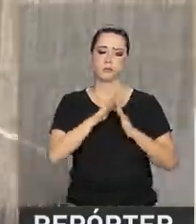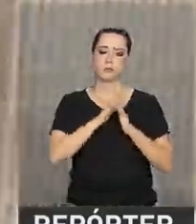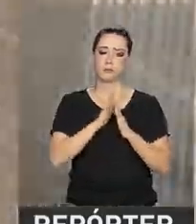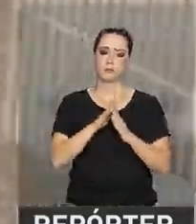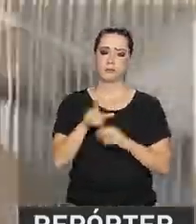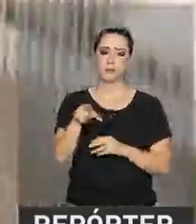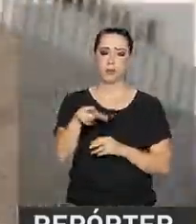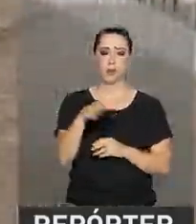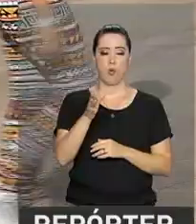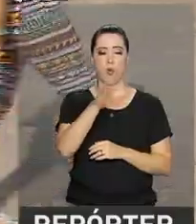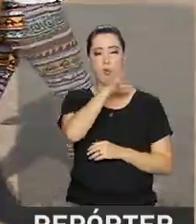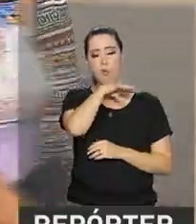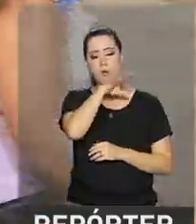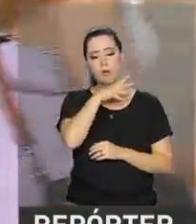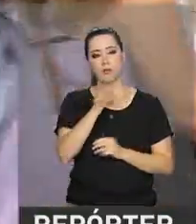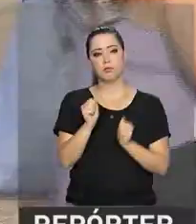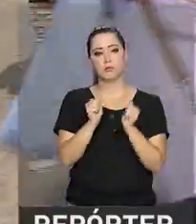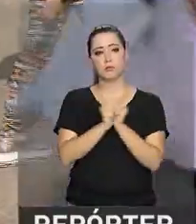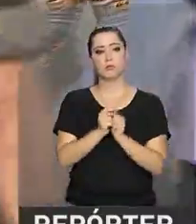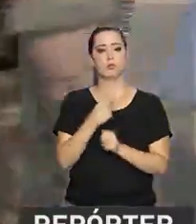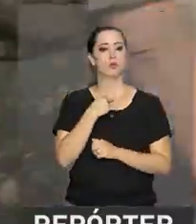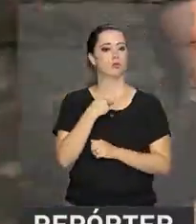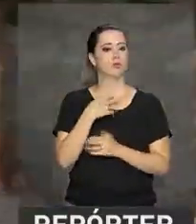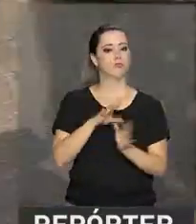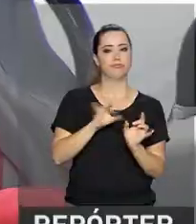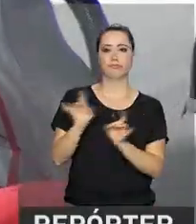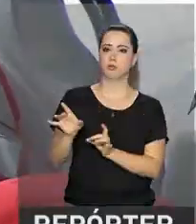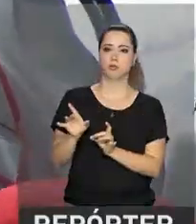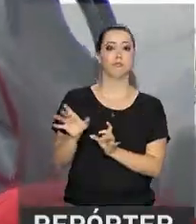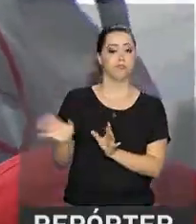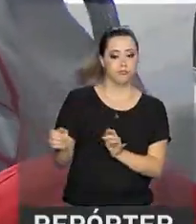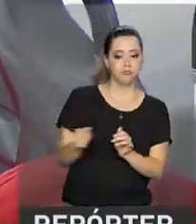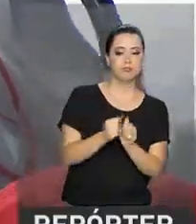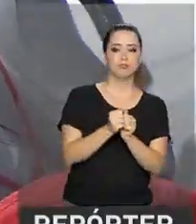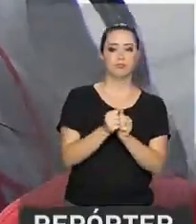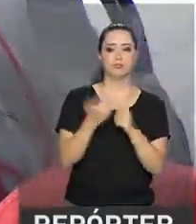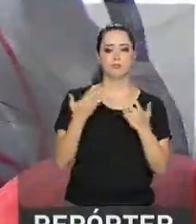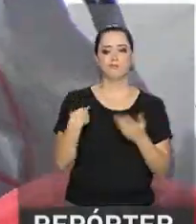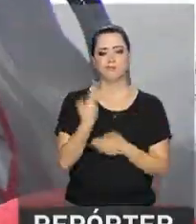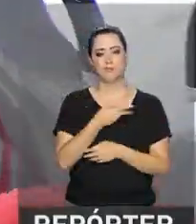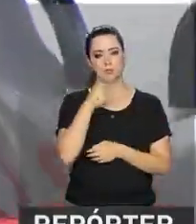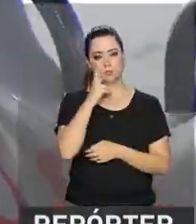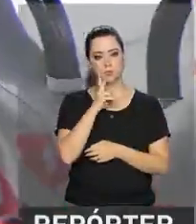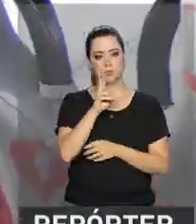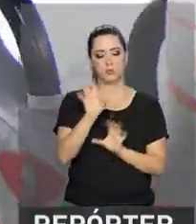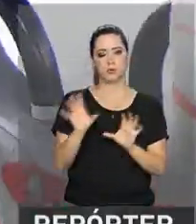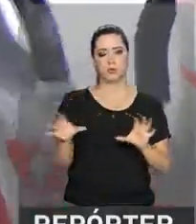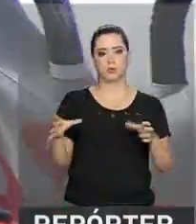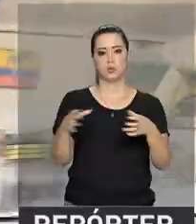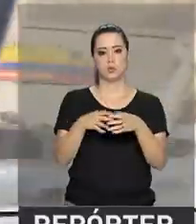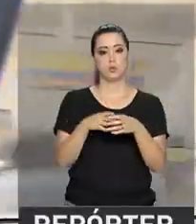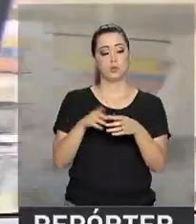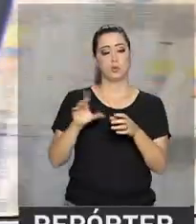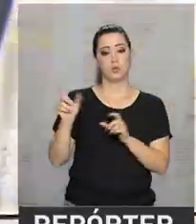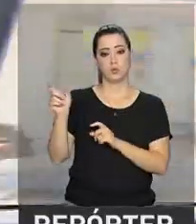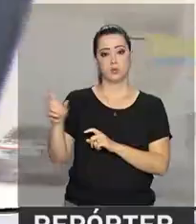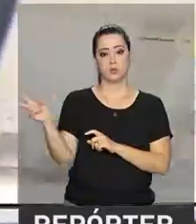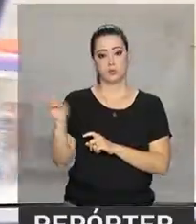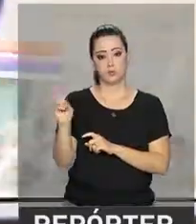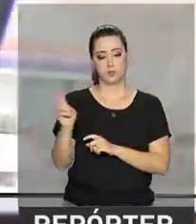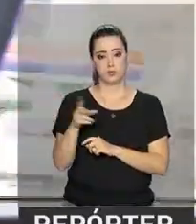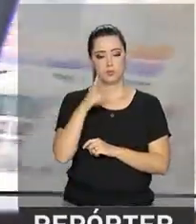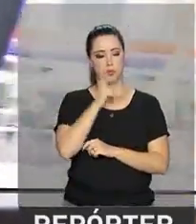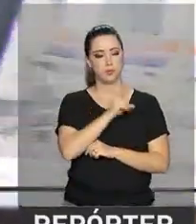o bichinho de estimação que não pode ficar para trás. Nós acompanhamos um grupo de imigrantes venezuelanos. Pela janela,